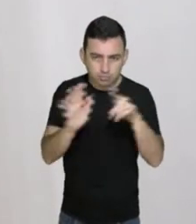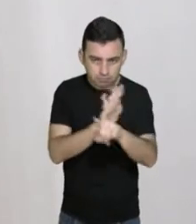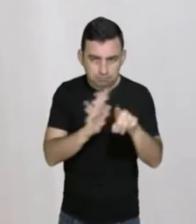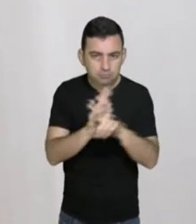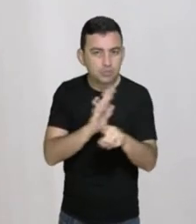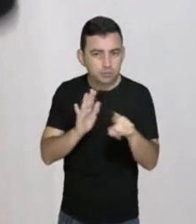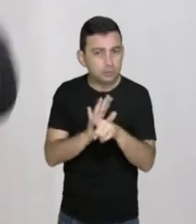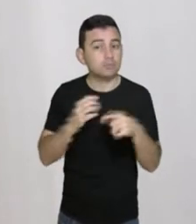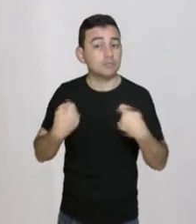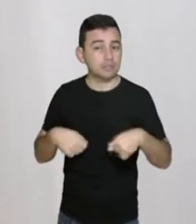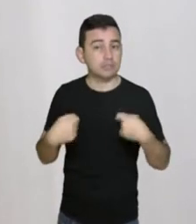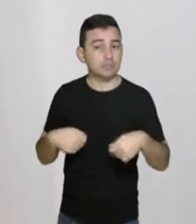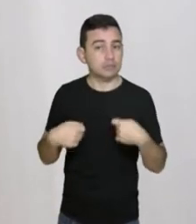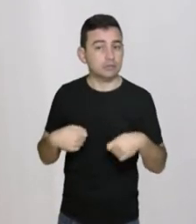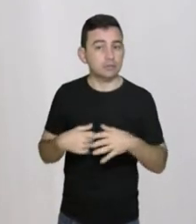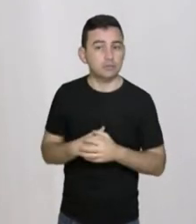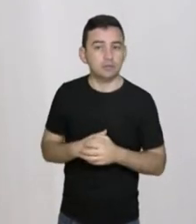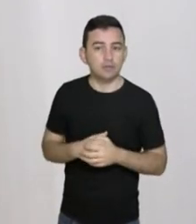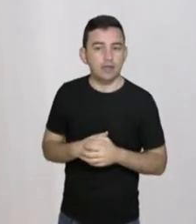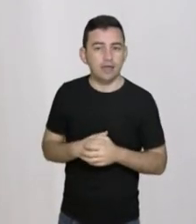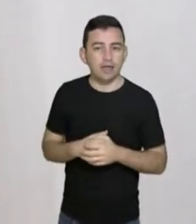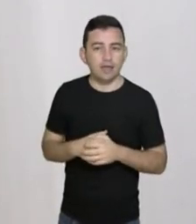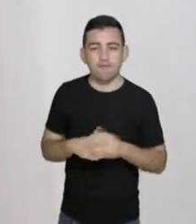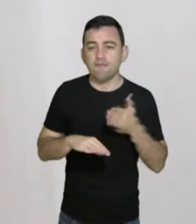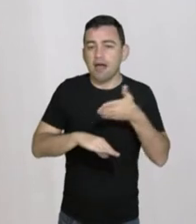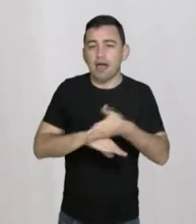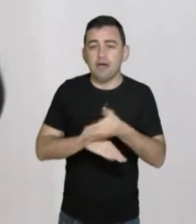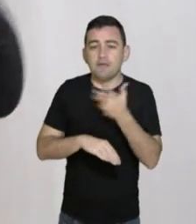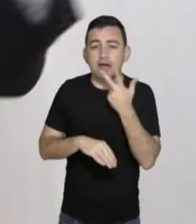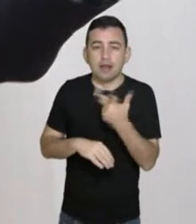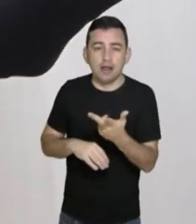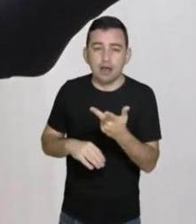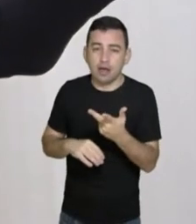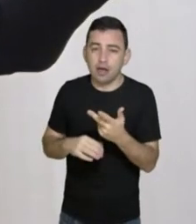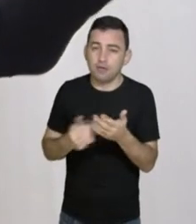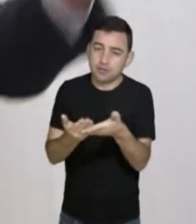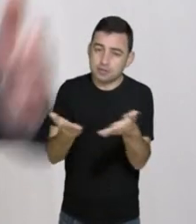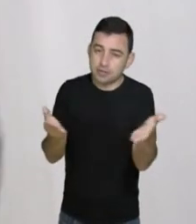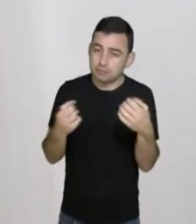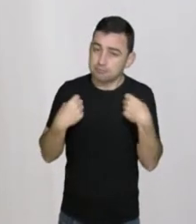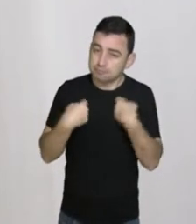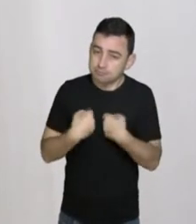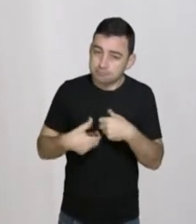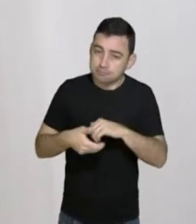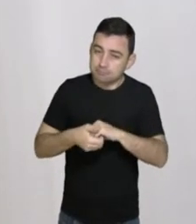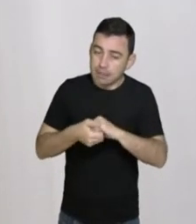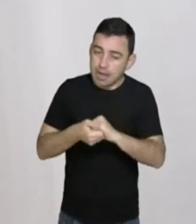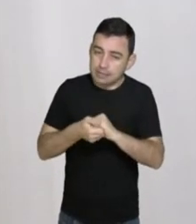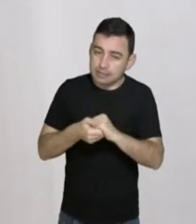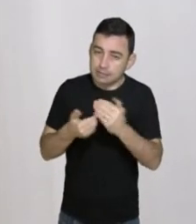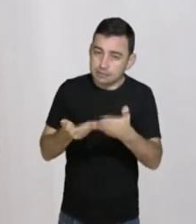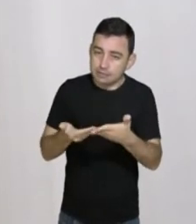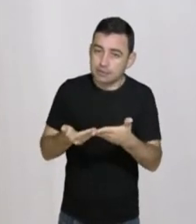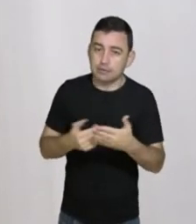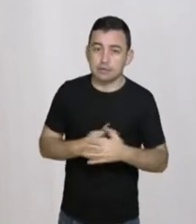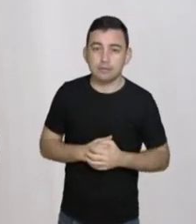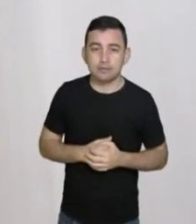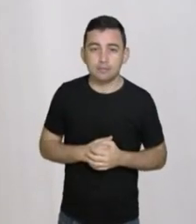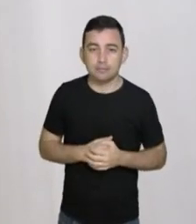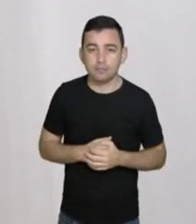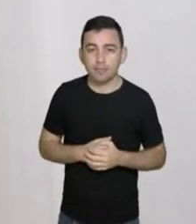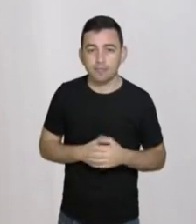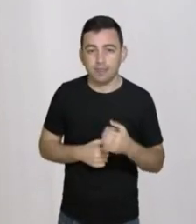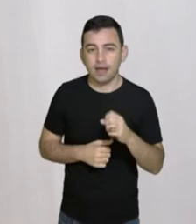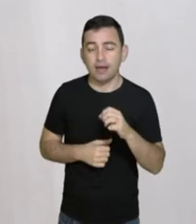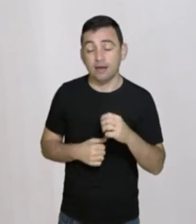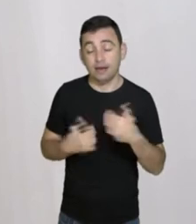ser perguntado. E não lá dizer: Vossa Excelência, é muito prazer estar aqui. Ah, se eu tivesse